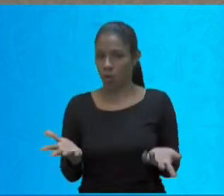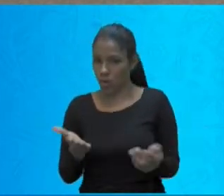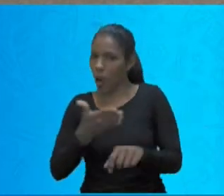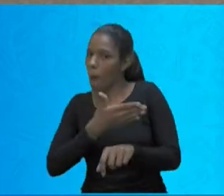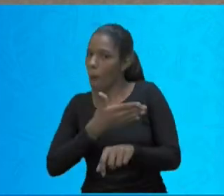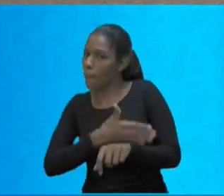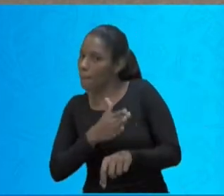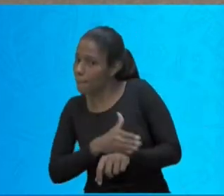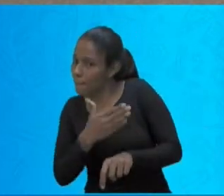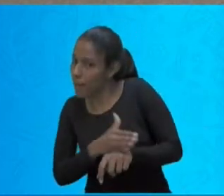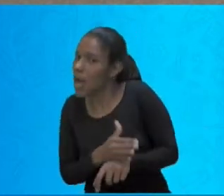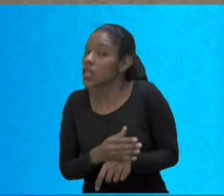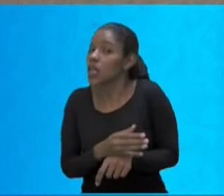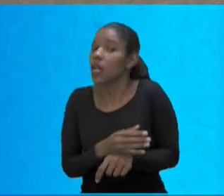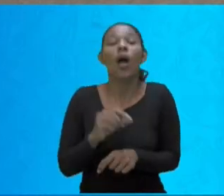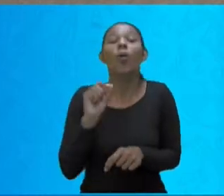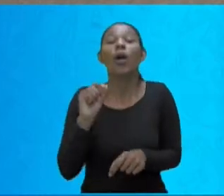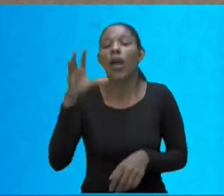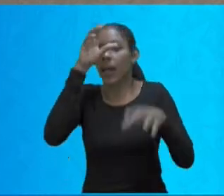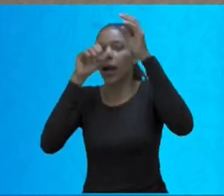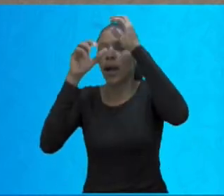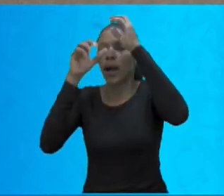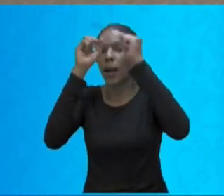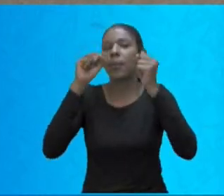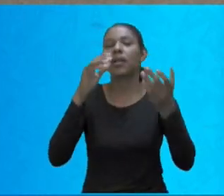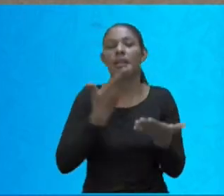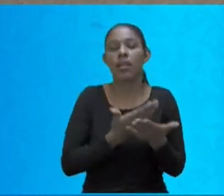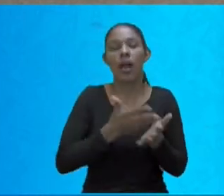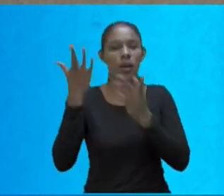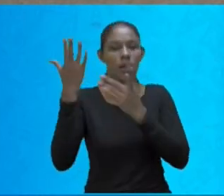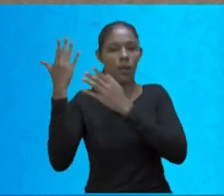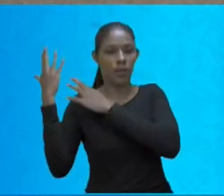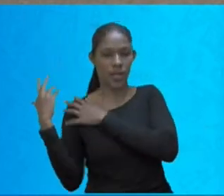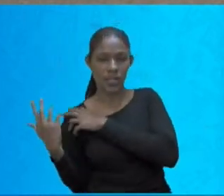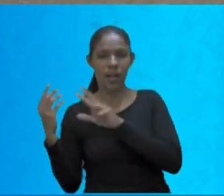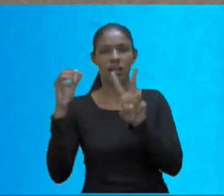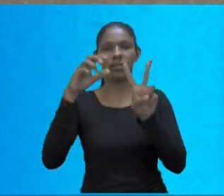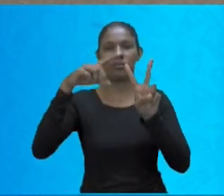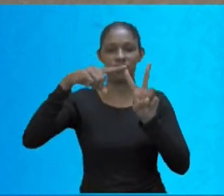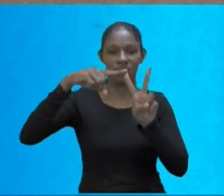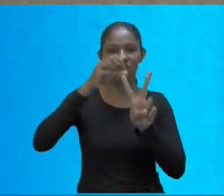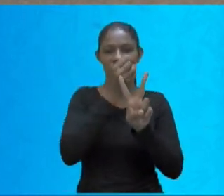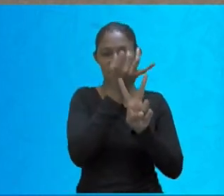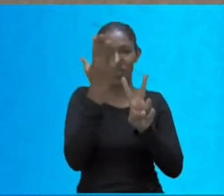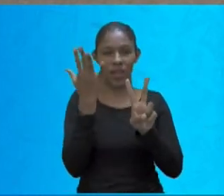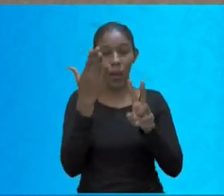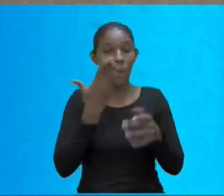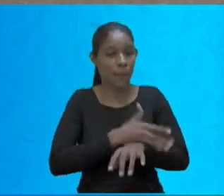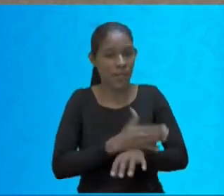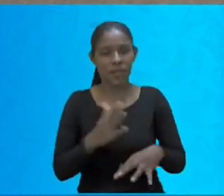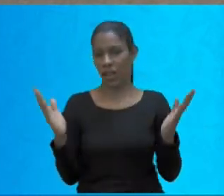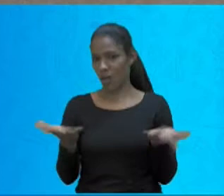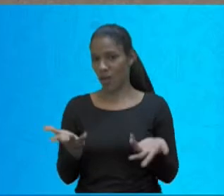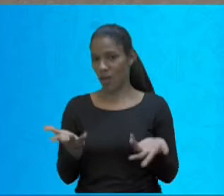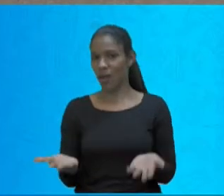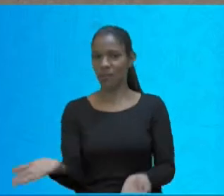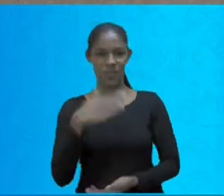Estão lembrados da última aula de radiciação? Pois é, vamos praticar um pouco agora.